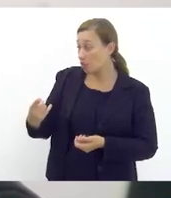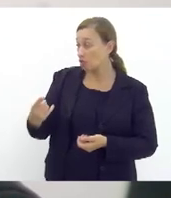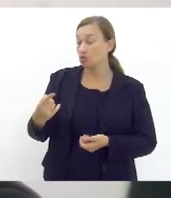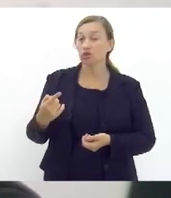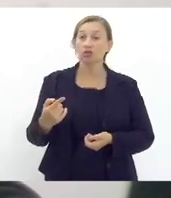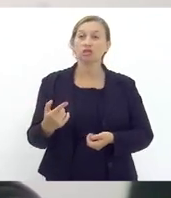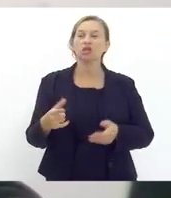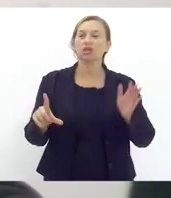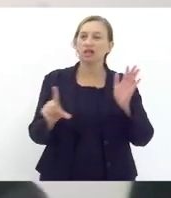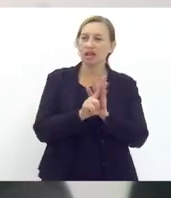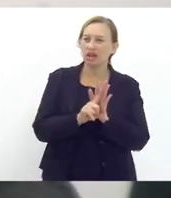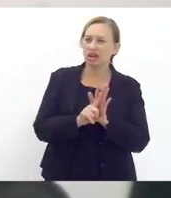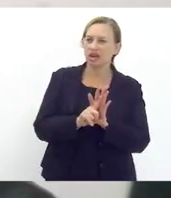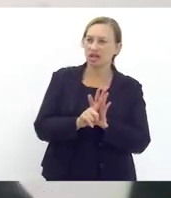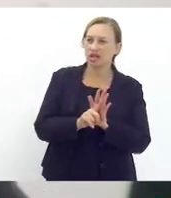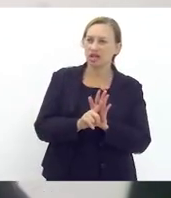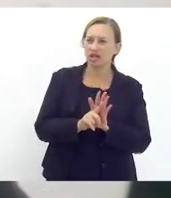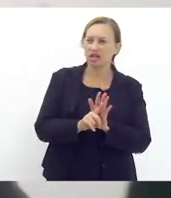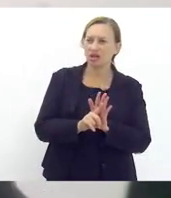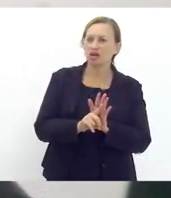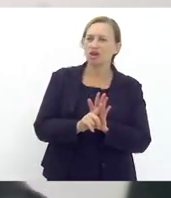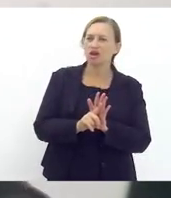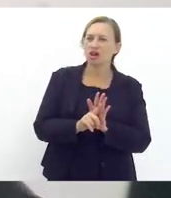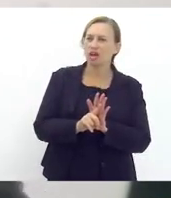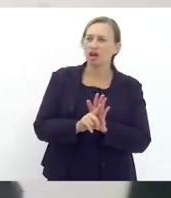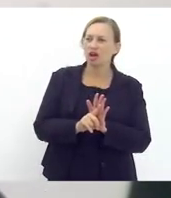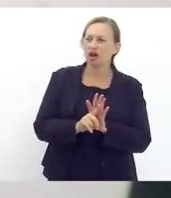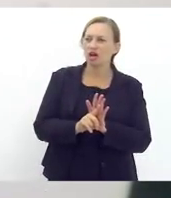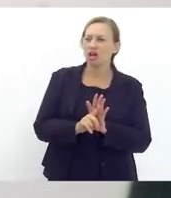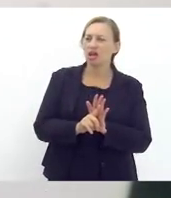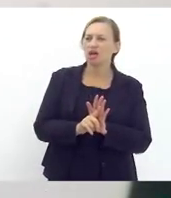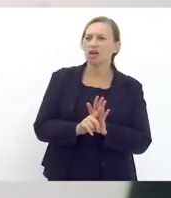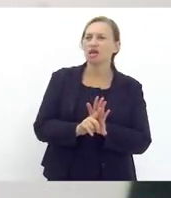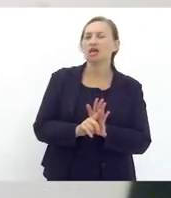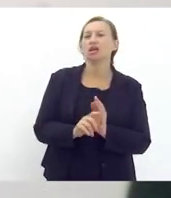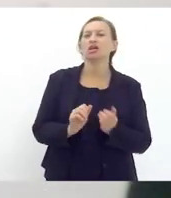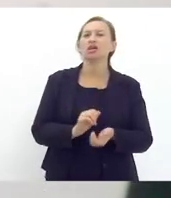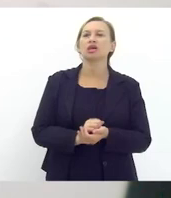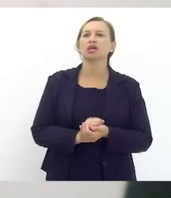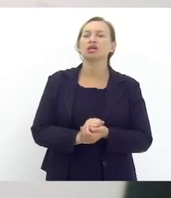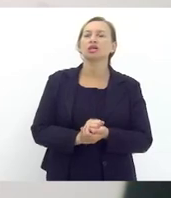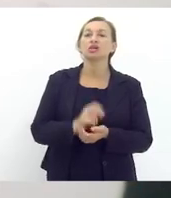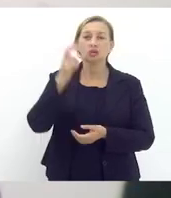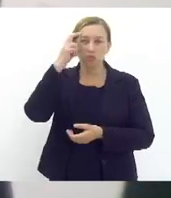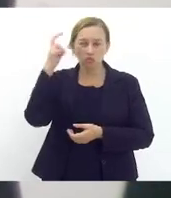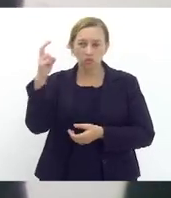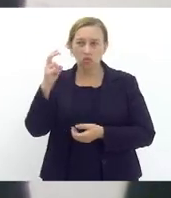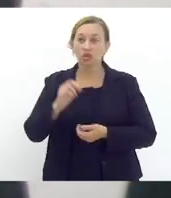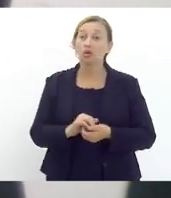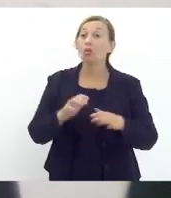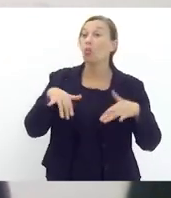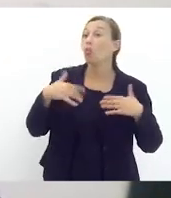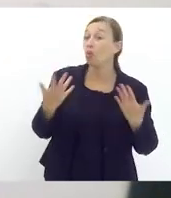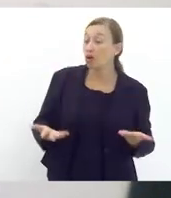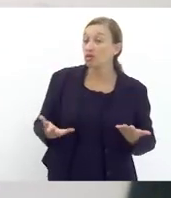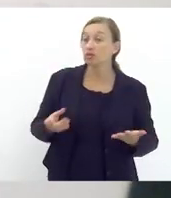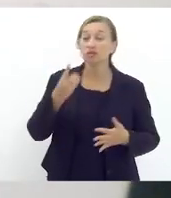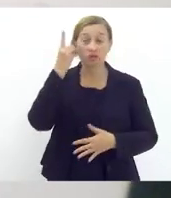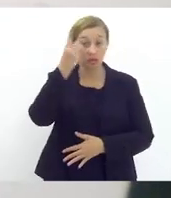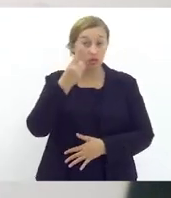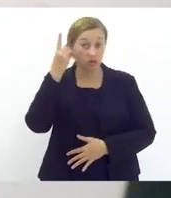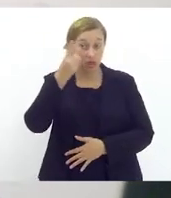na lei de blank 2 e é ano de conferência de Cultura então quando deputada